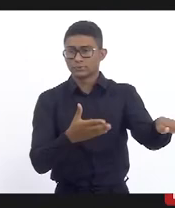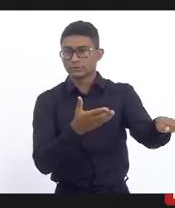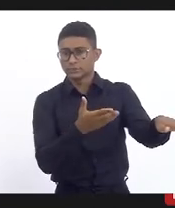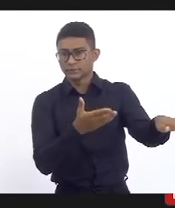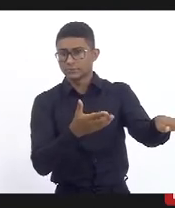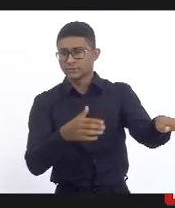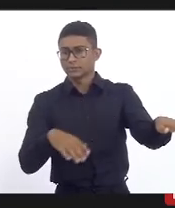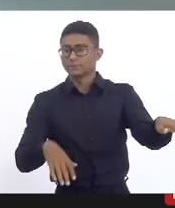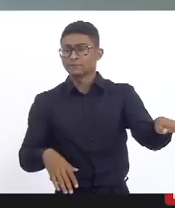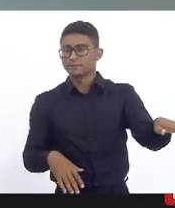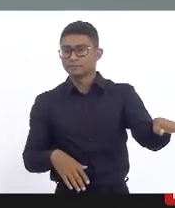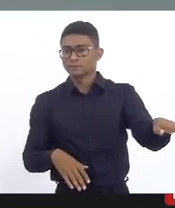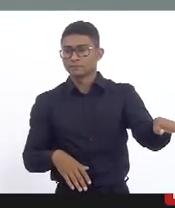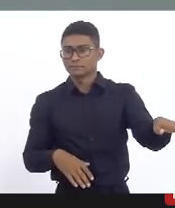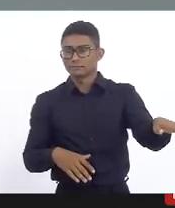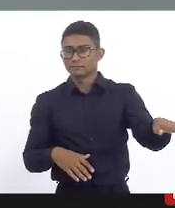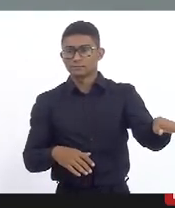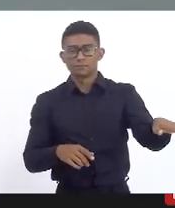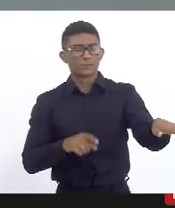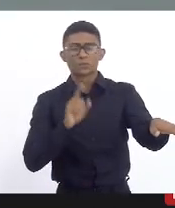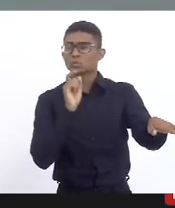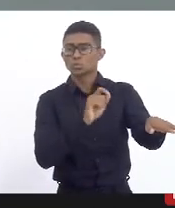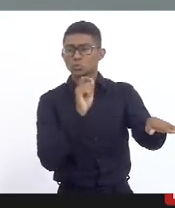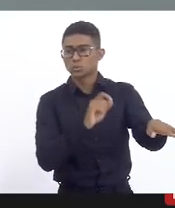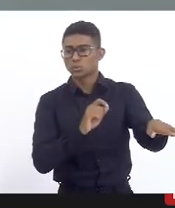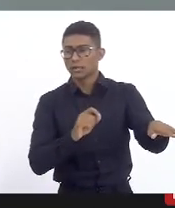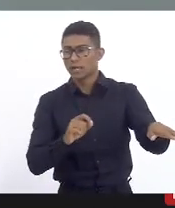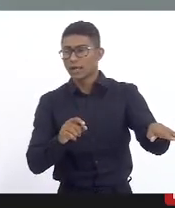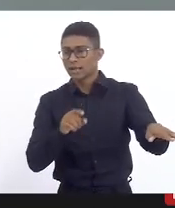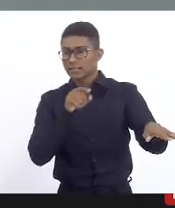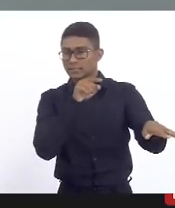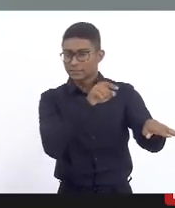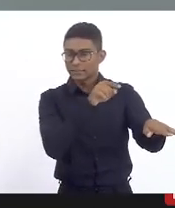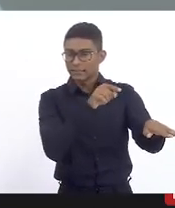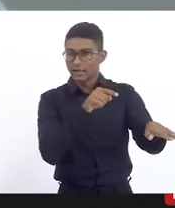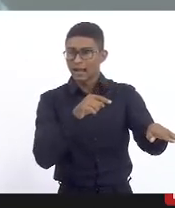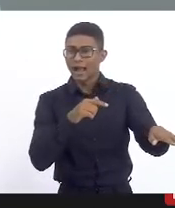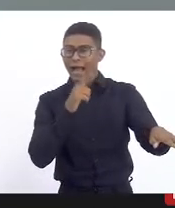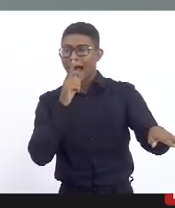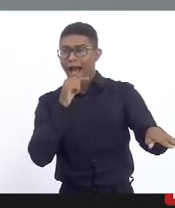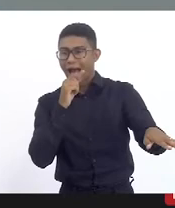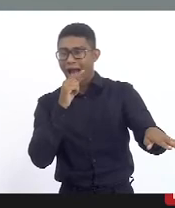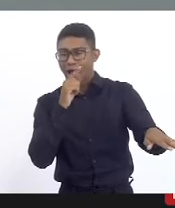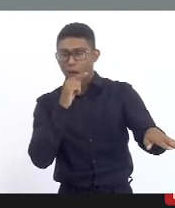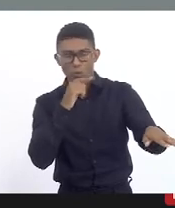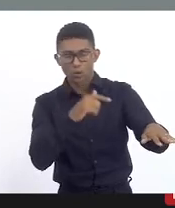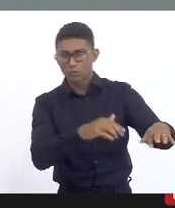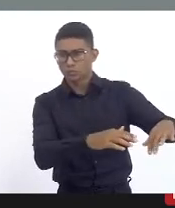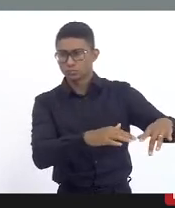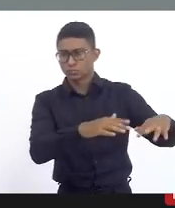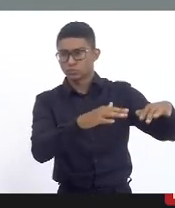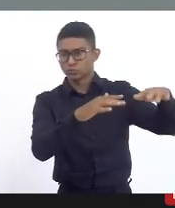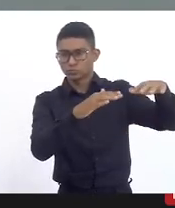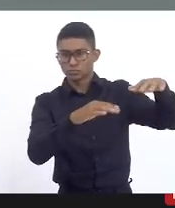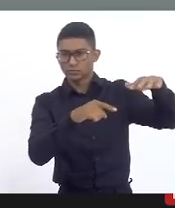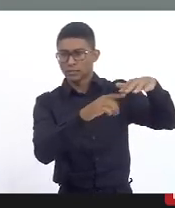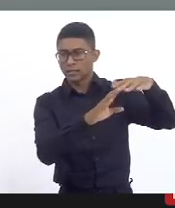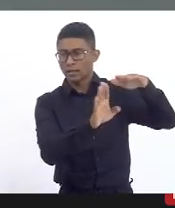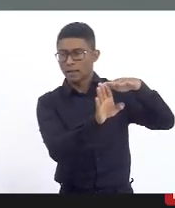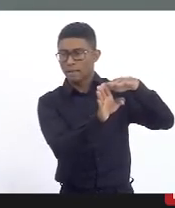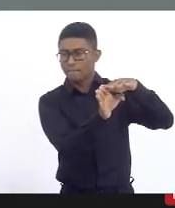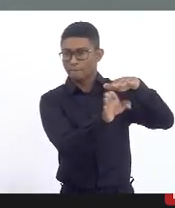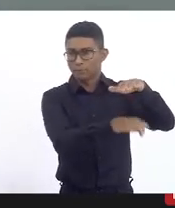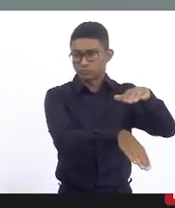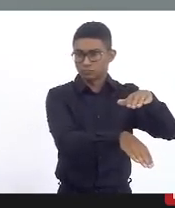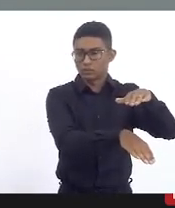litros, a partir de uma comporta tipo basculante, ou seja, em águas altas ela tomba e não vai gerar inundação, nas águas médias e